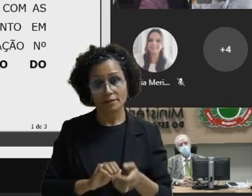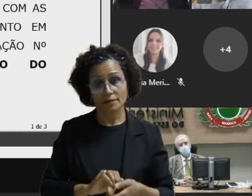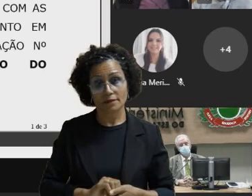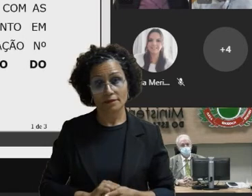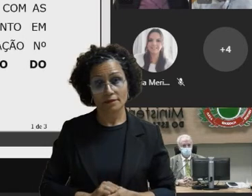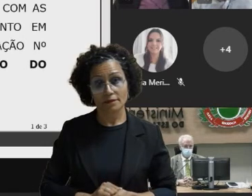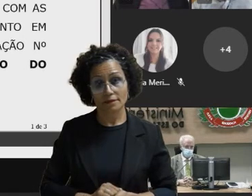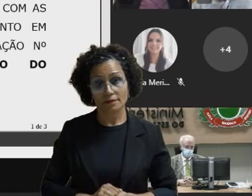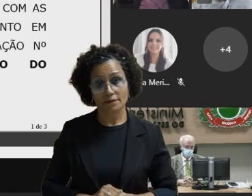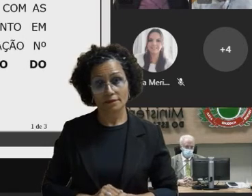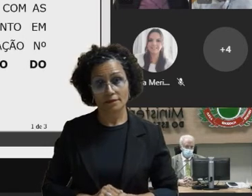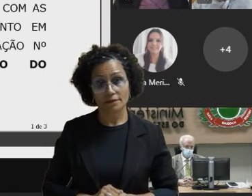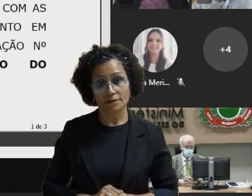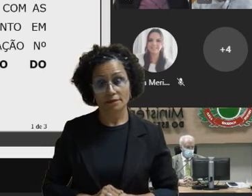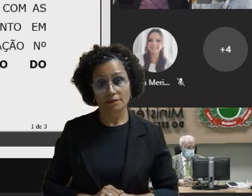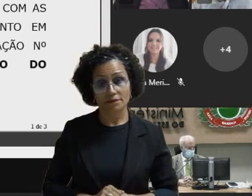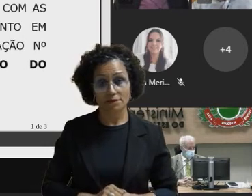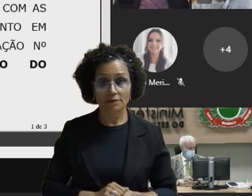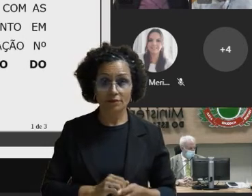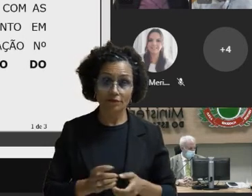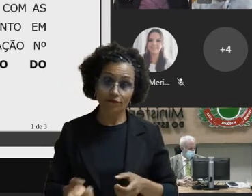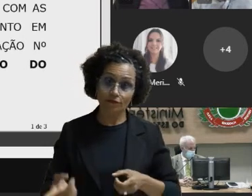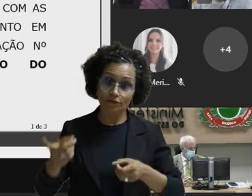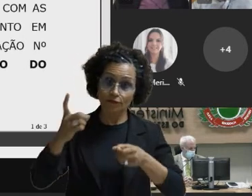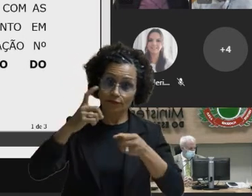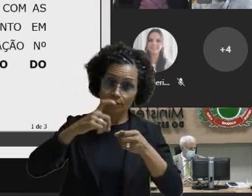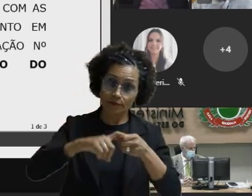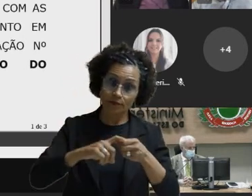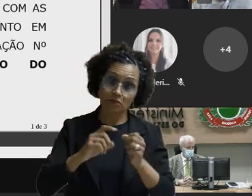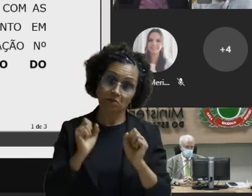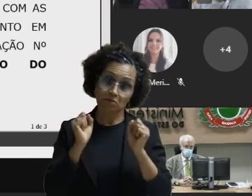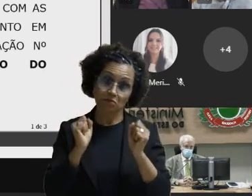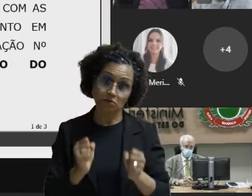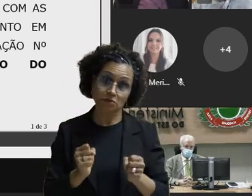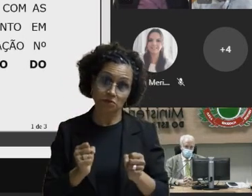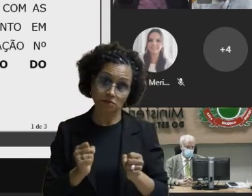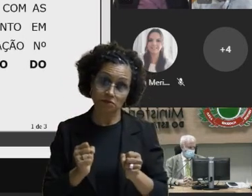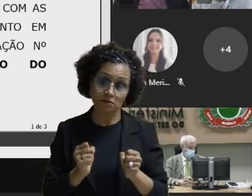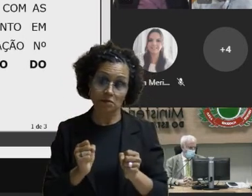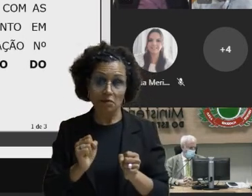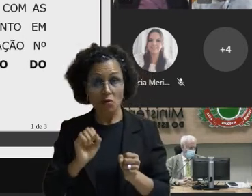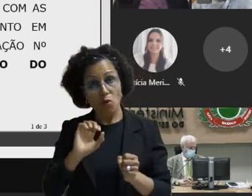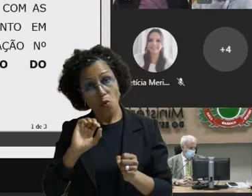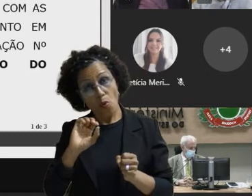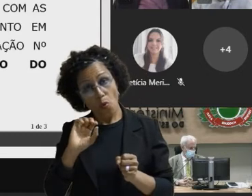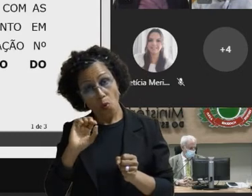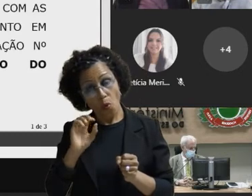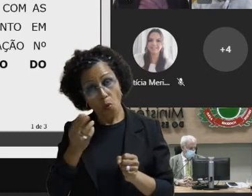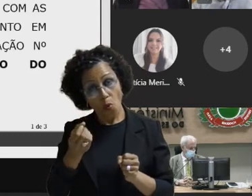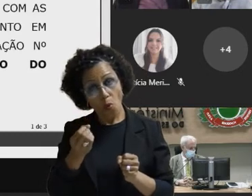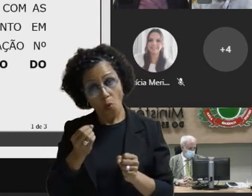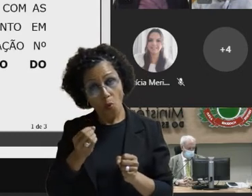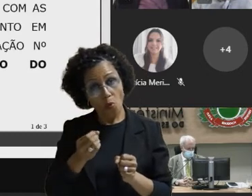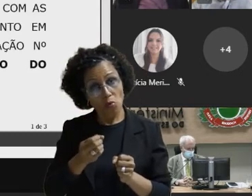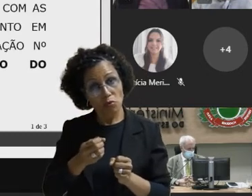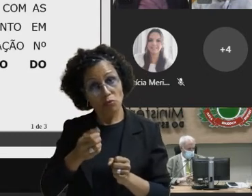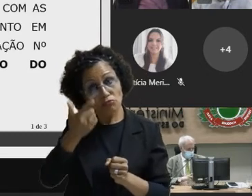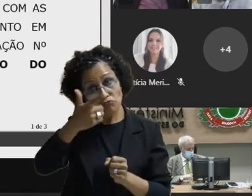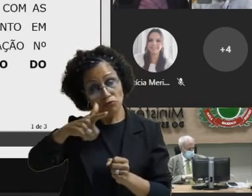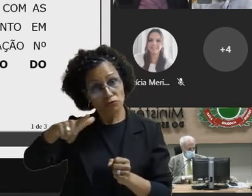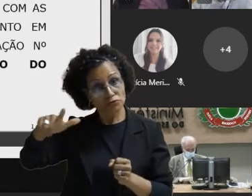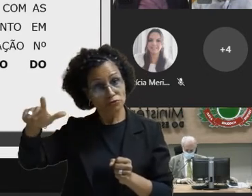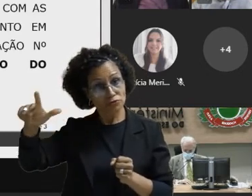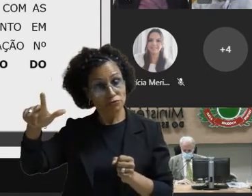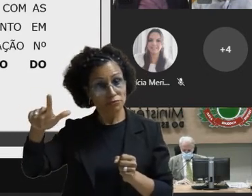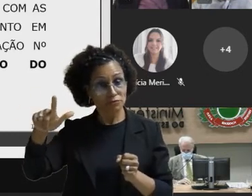com a possibilidade dele ou prosseguir a investigação ou se adequar, ou arquivar com os